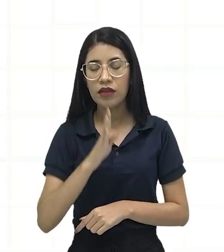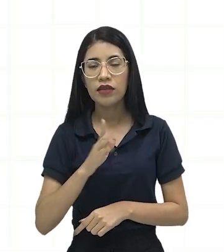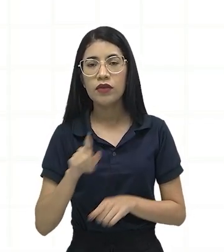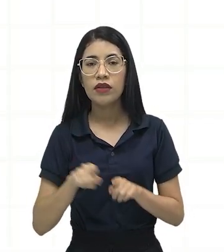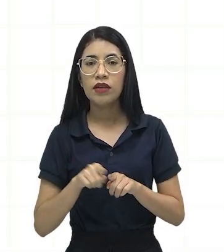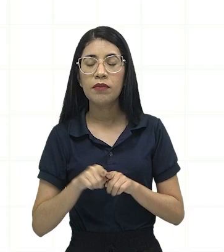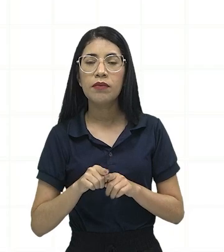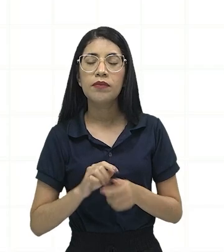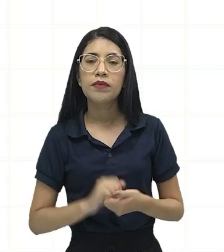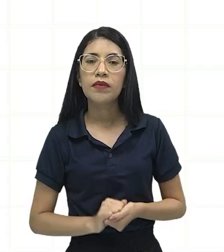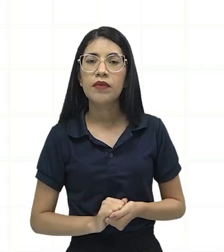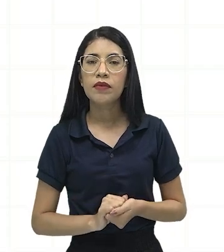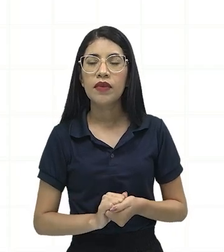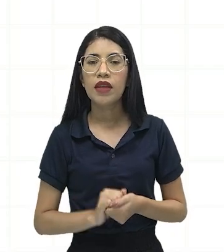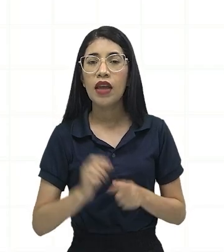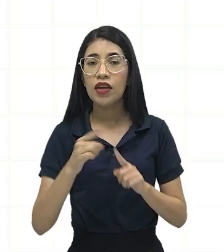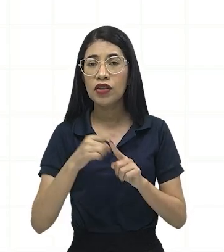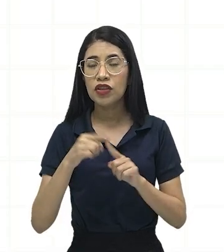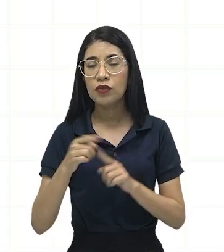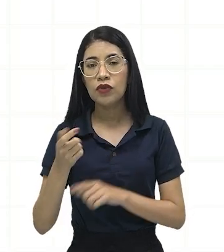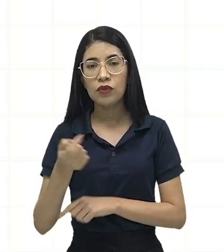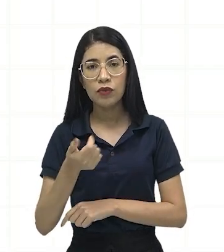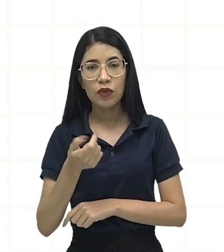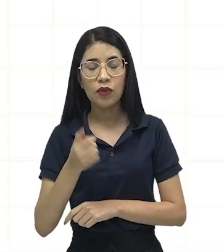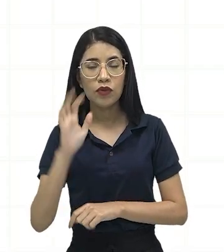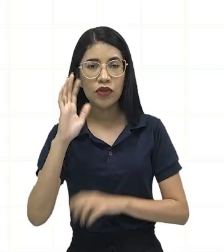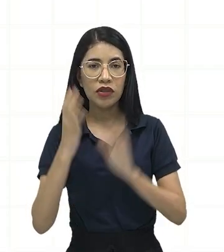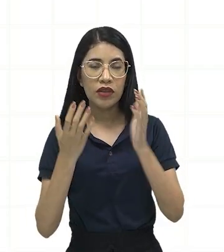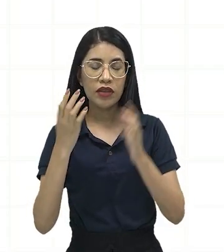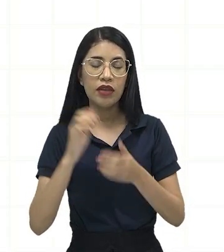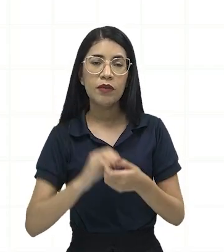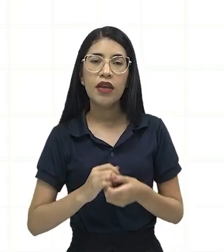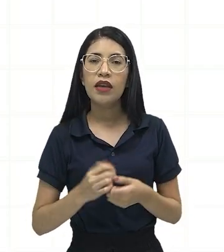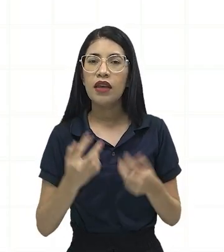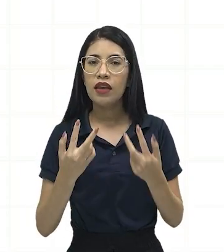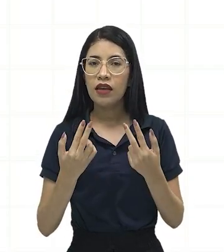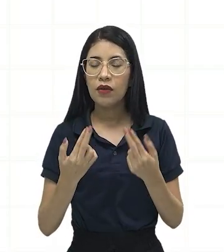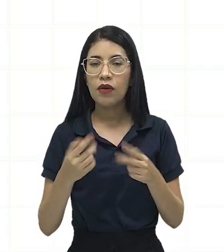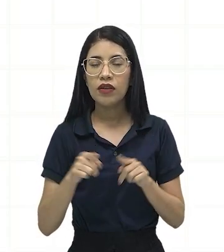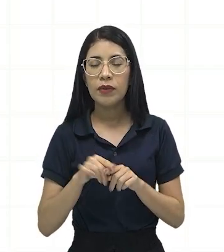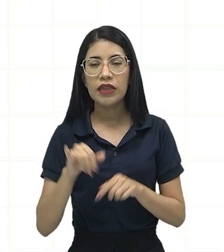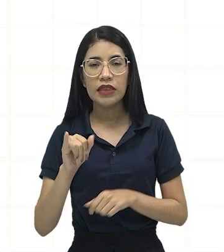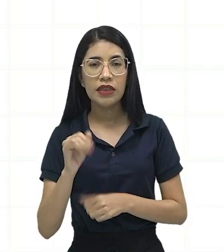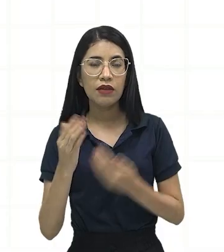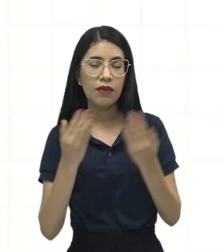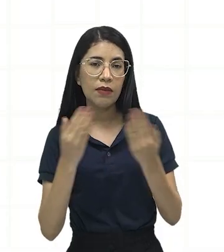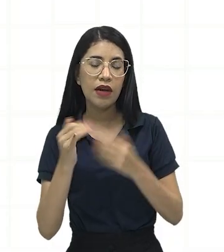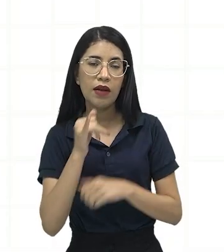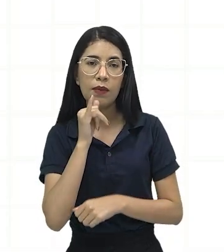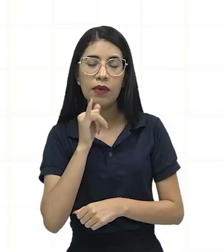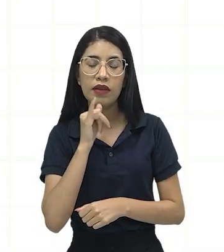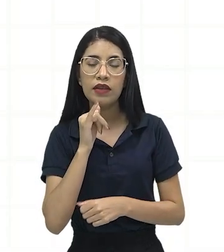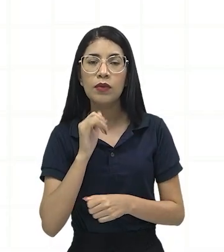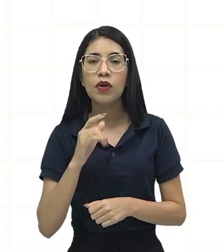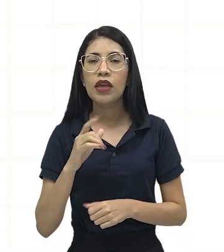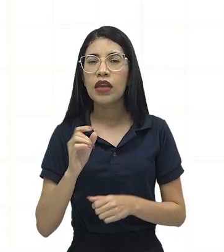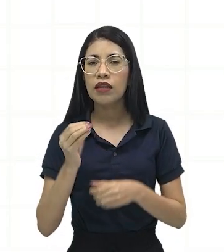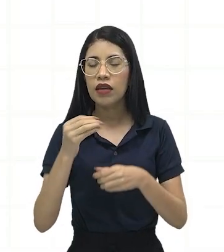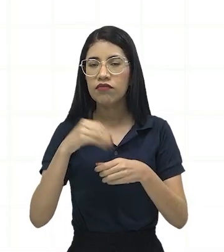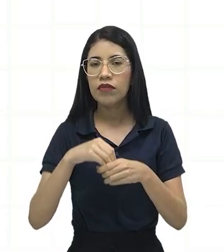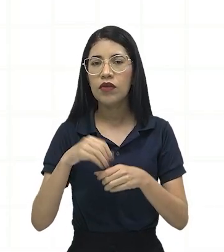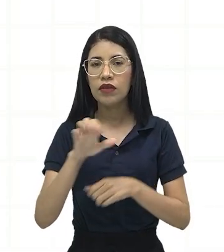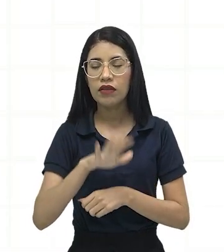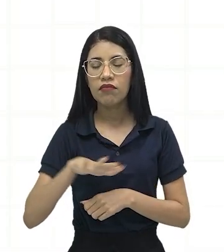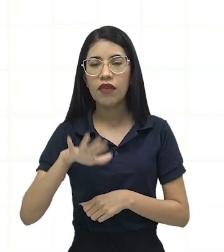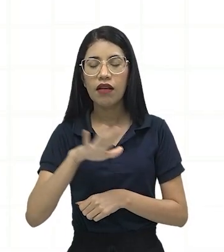menos climas, menos tipos de climas, como se a gente for comparar, por exemplo, com os climas